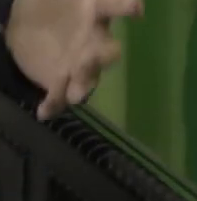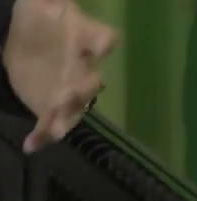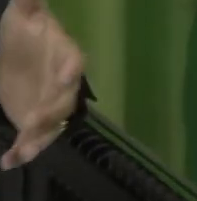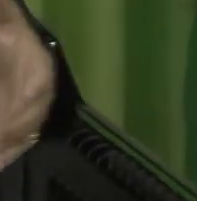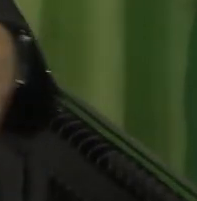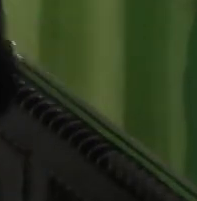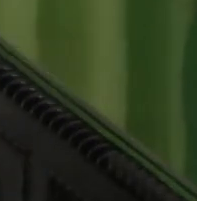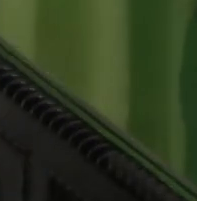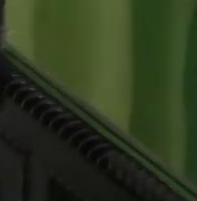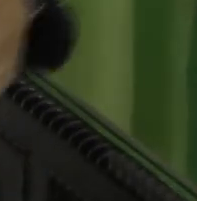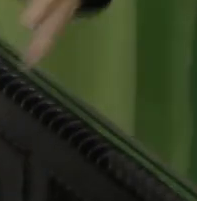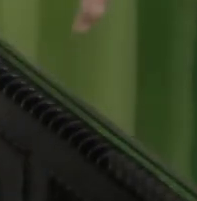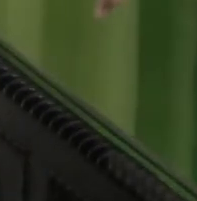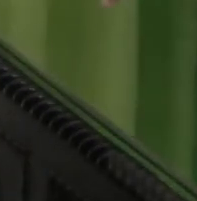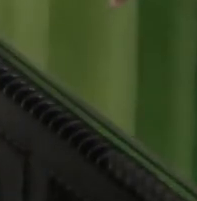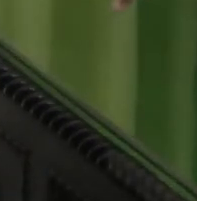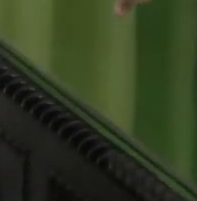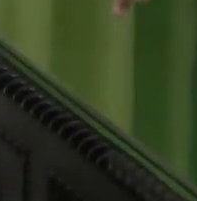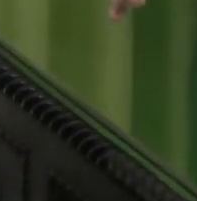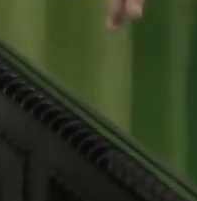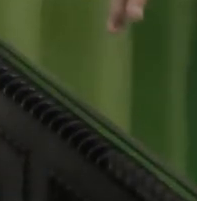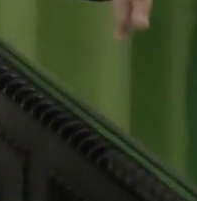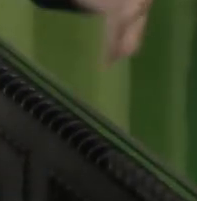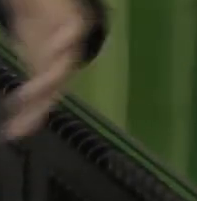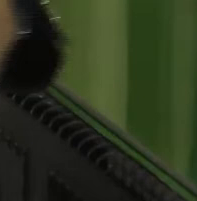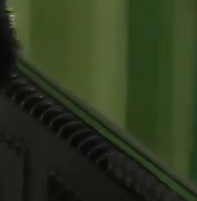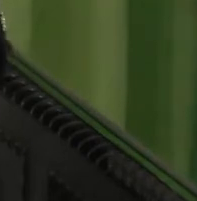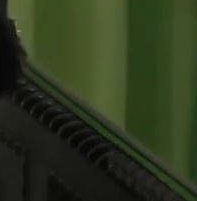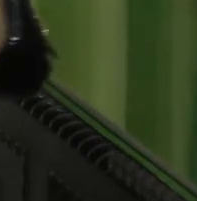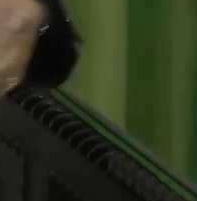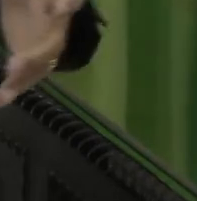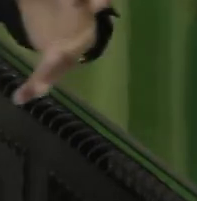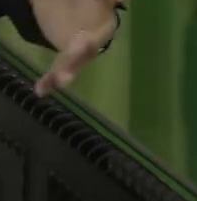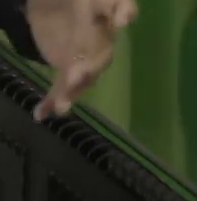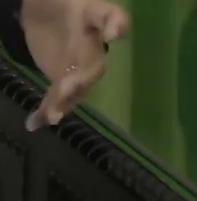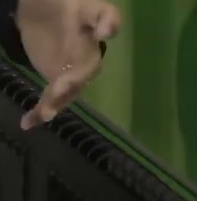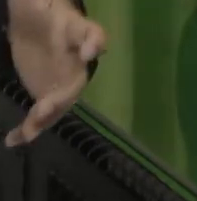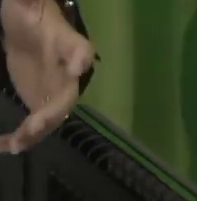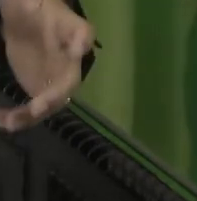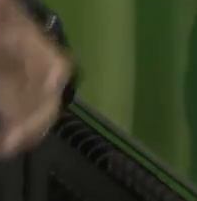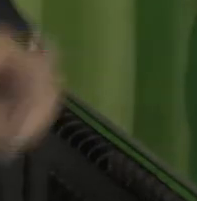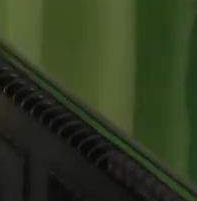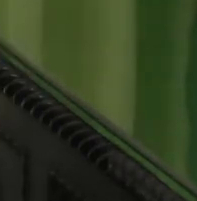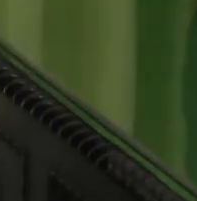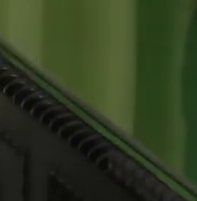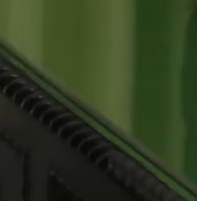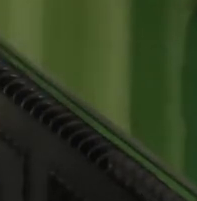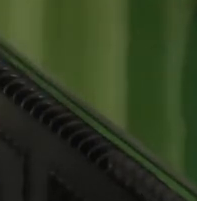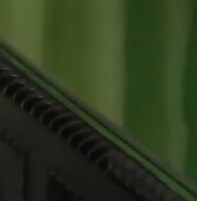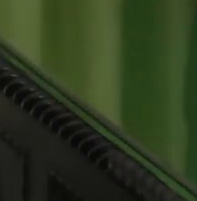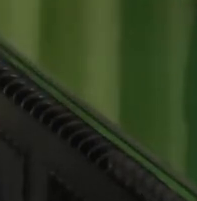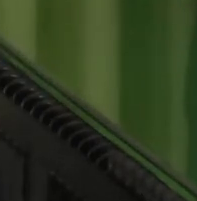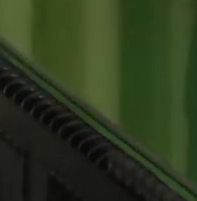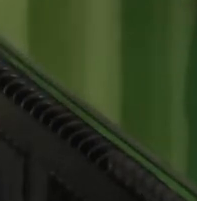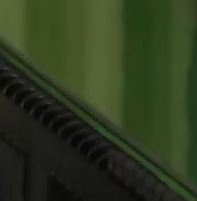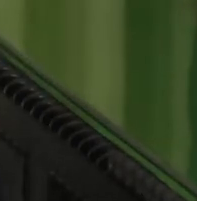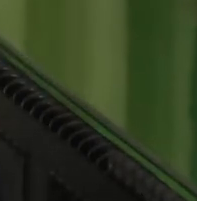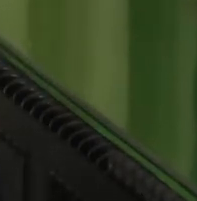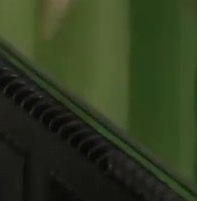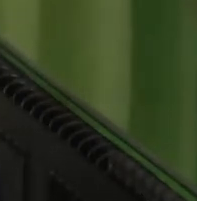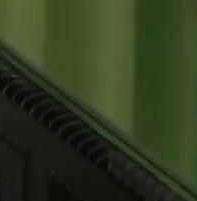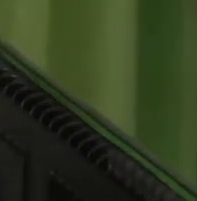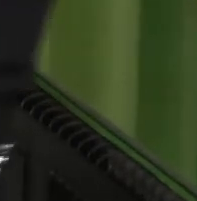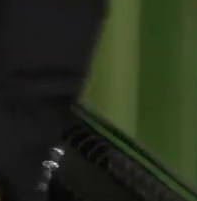Sua Excelência melhorou e colocou. Está hoje com um sorriso igual o meu futuro presidente da República.